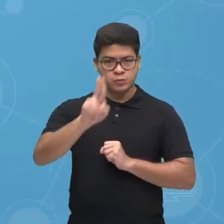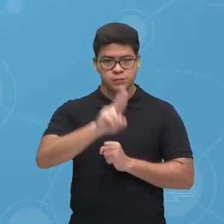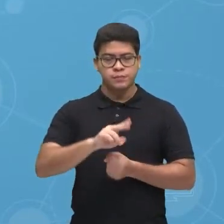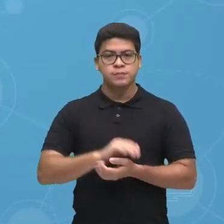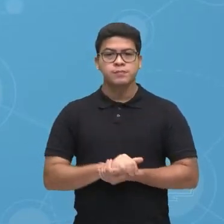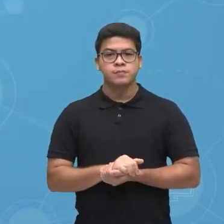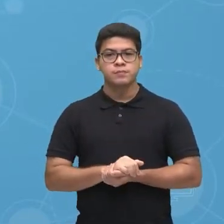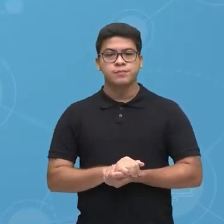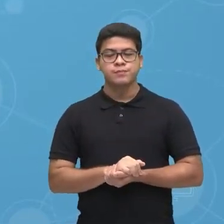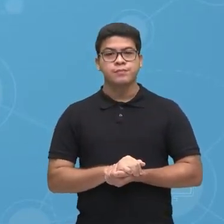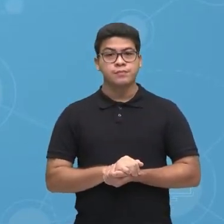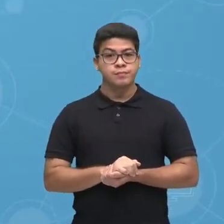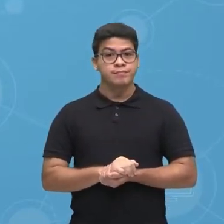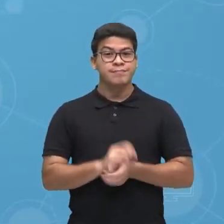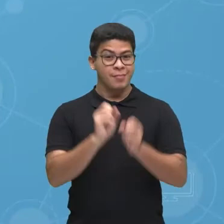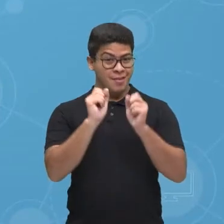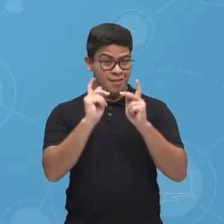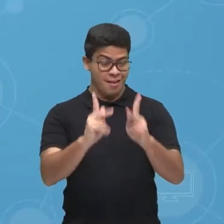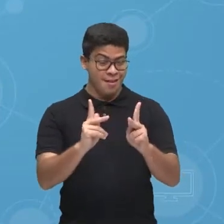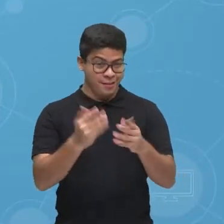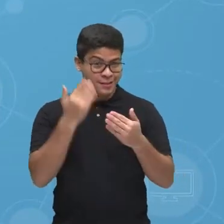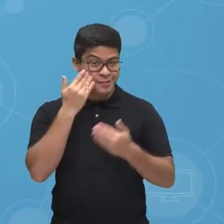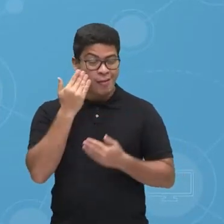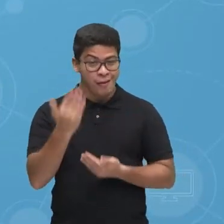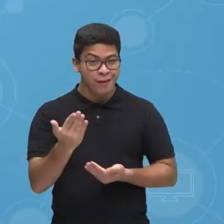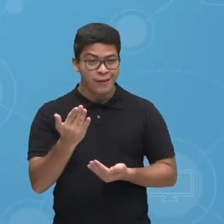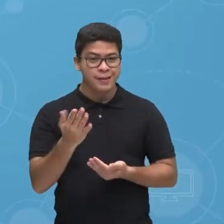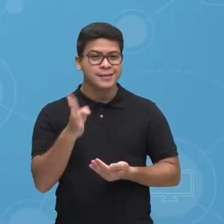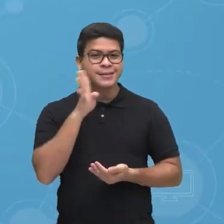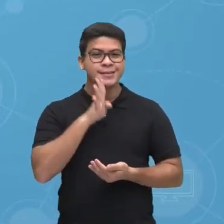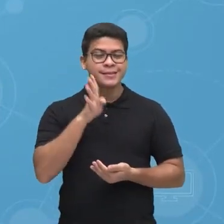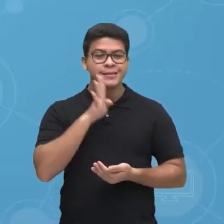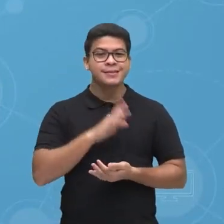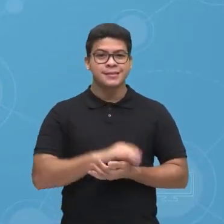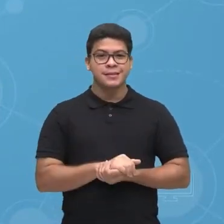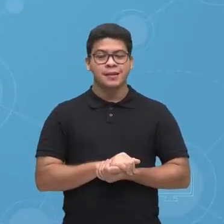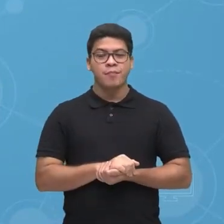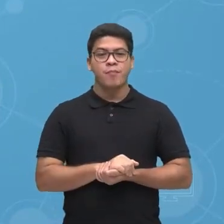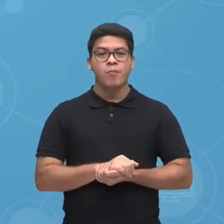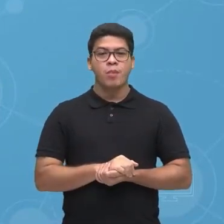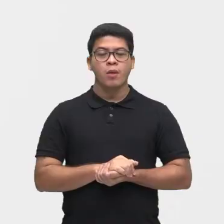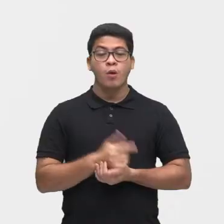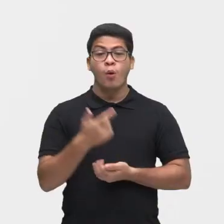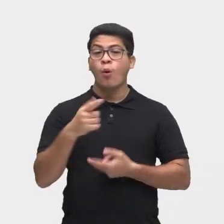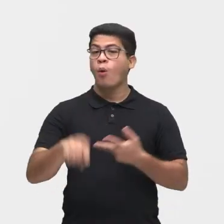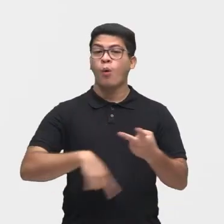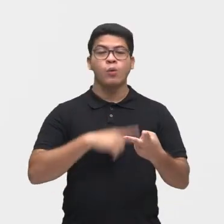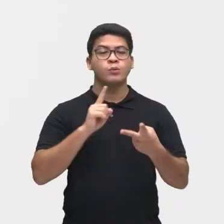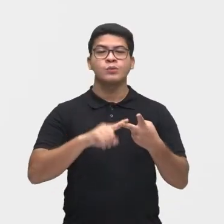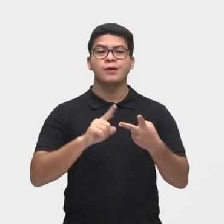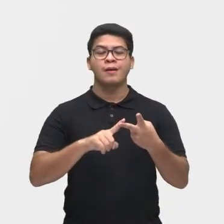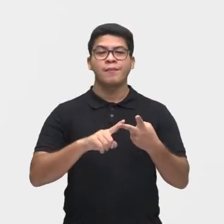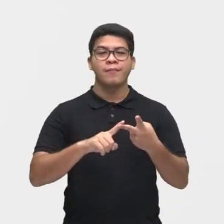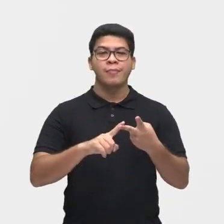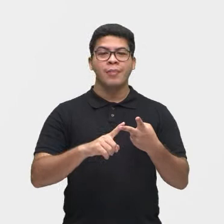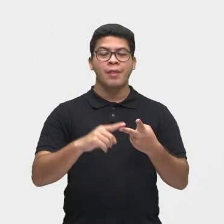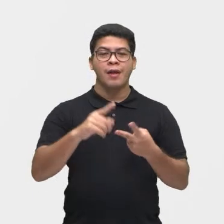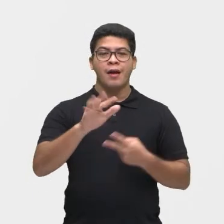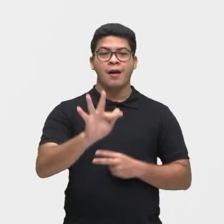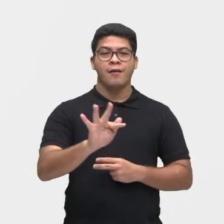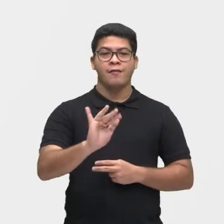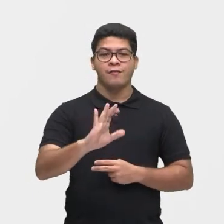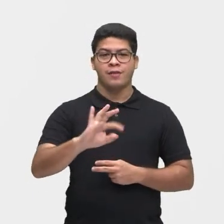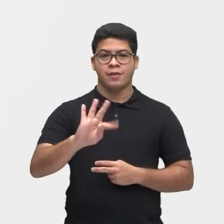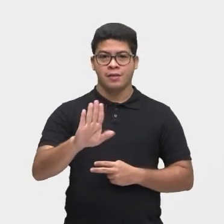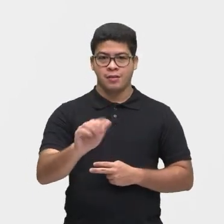aí nos mercados, ok? Então essas são as massas. O próximo aparelho tá aí, ó, para vocês verem, né?